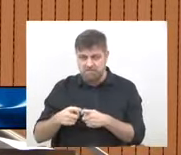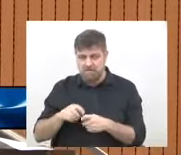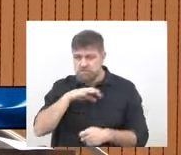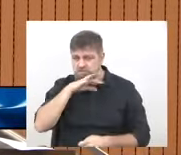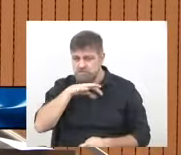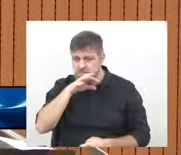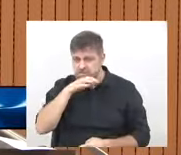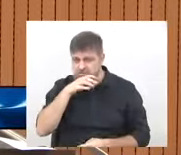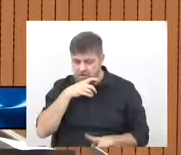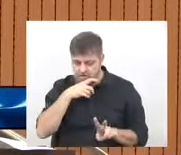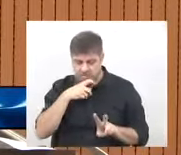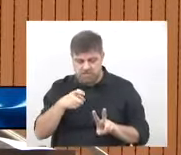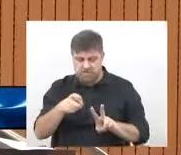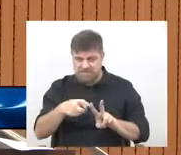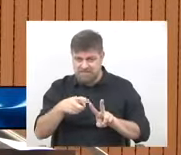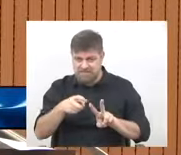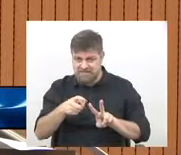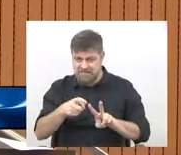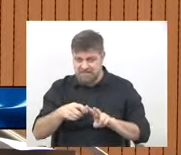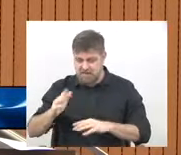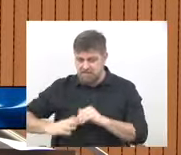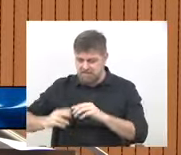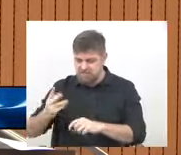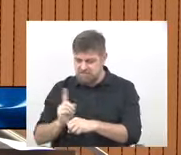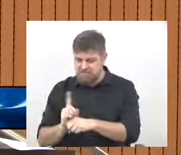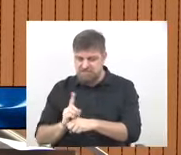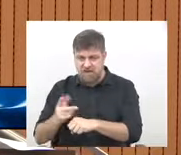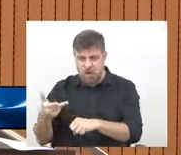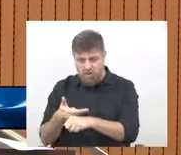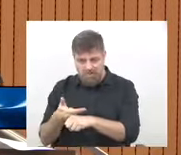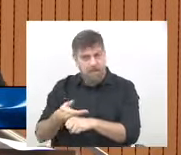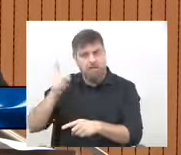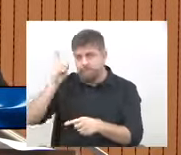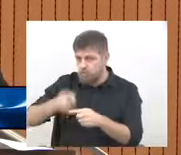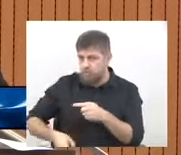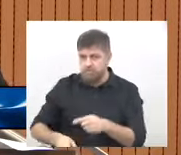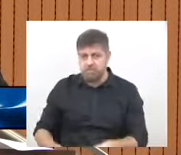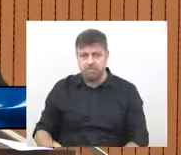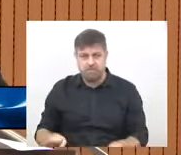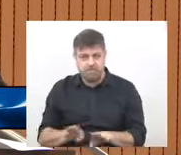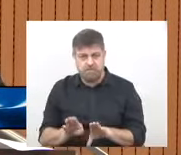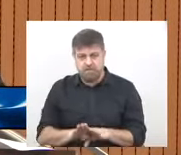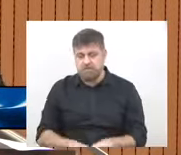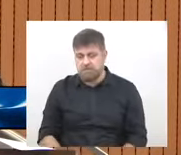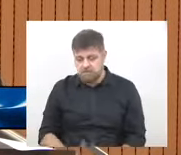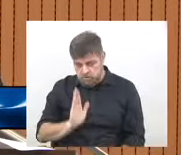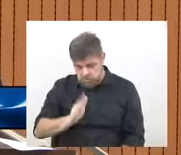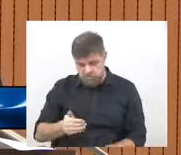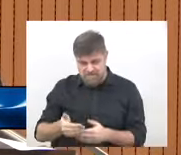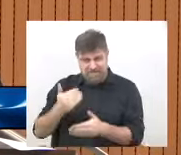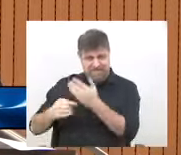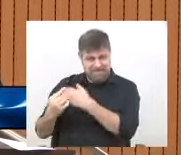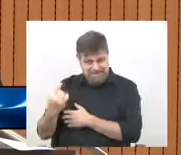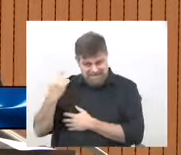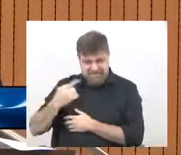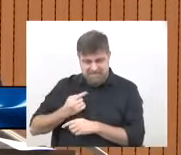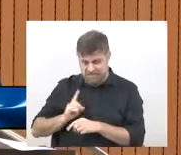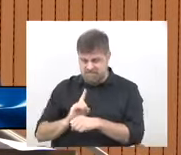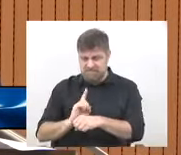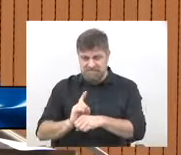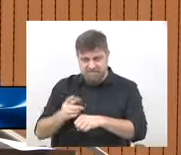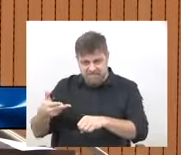a prática. E uma resolução do Conselho já proibia a caudectomia, a cirurgia que